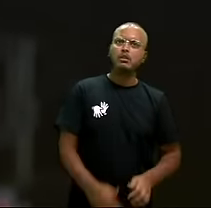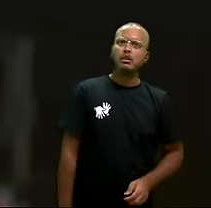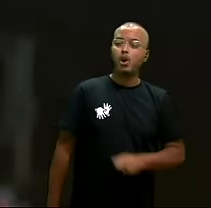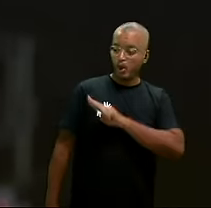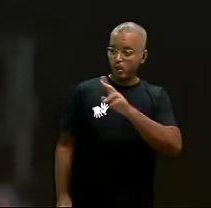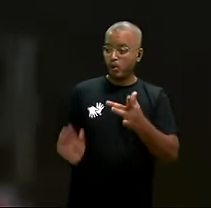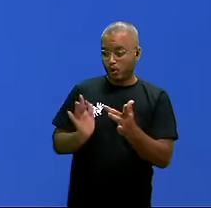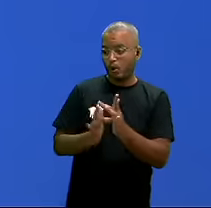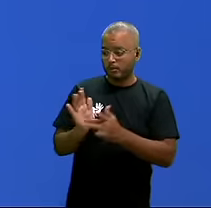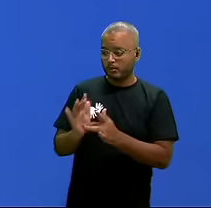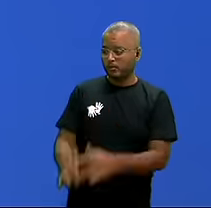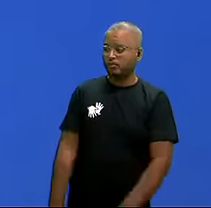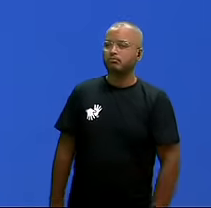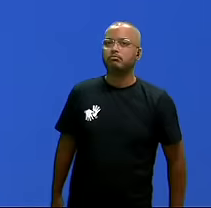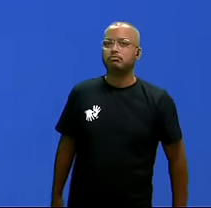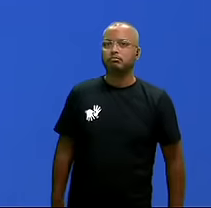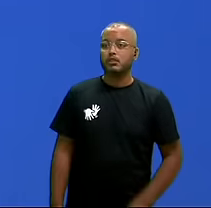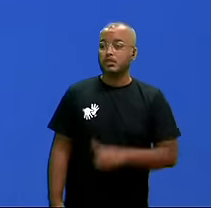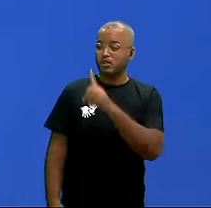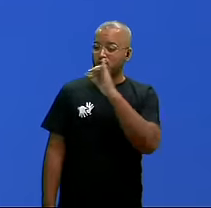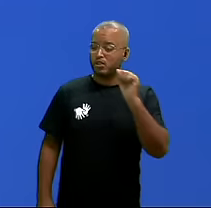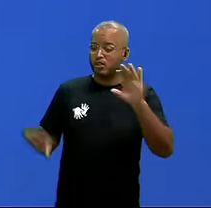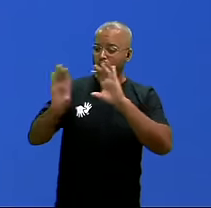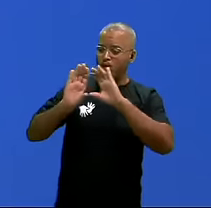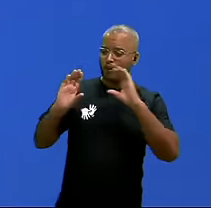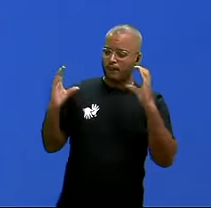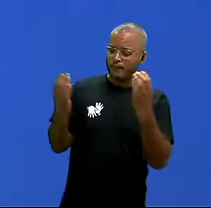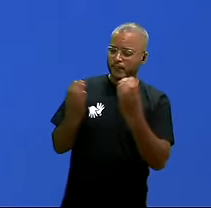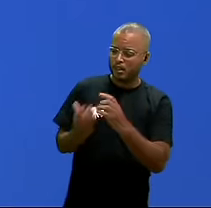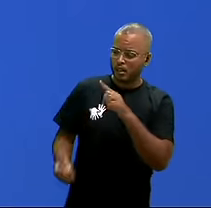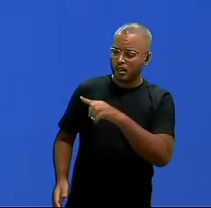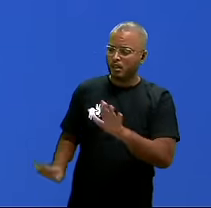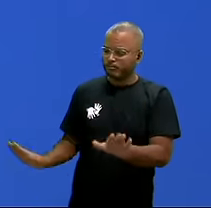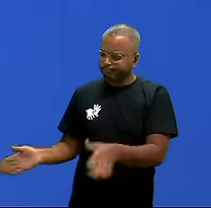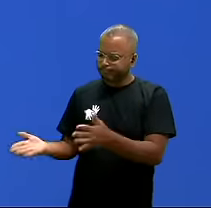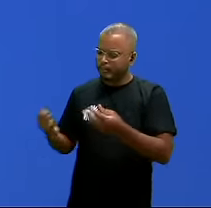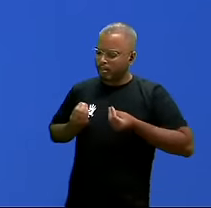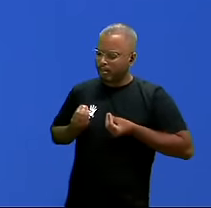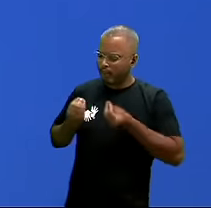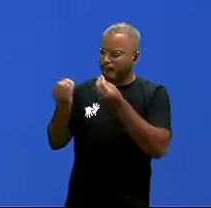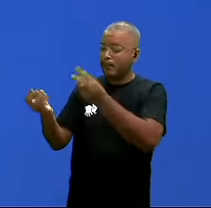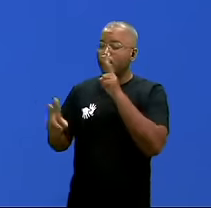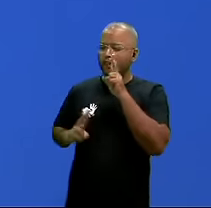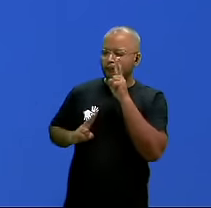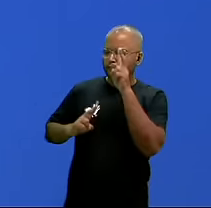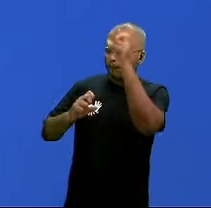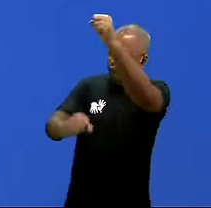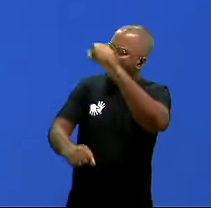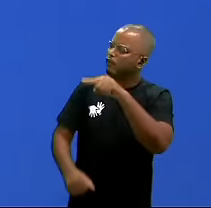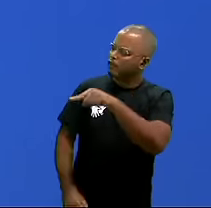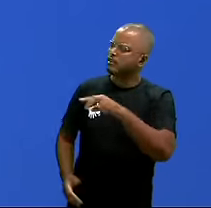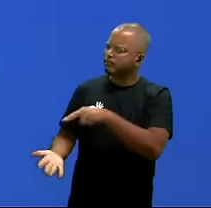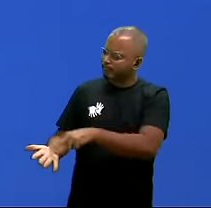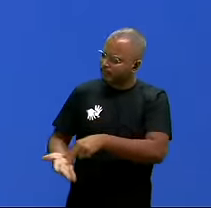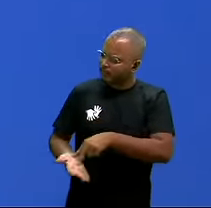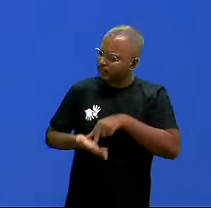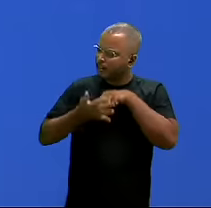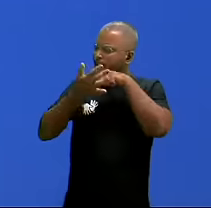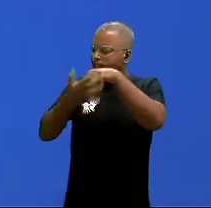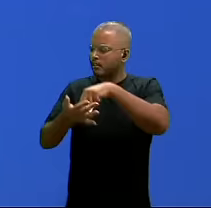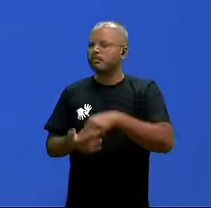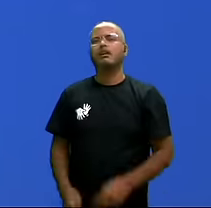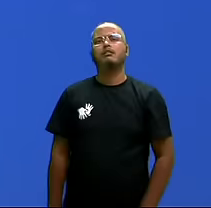Jesus. Fala para ele: esses dias de conferência, Deus está te dando força para você se levantar, se